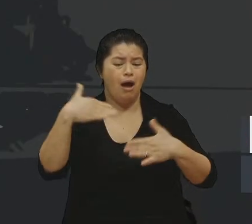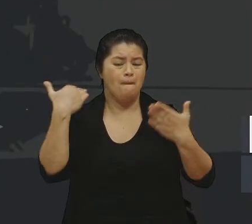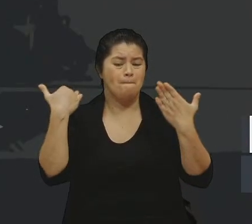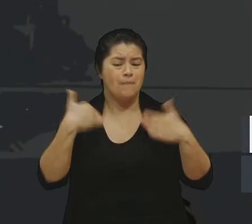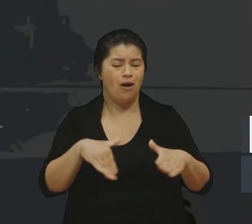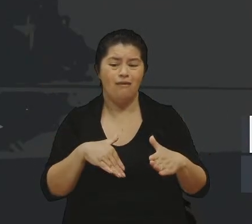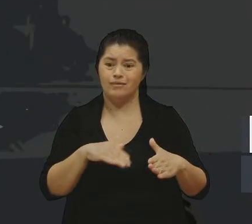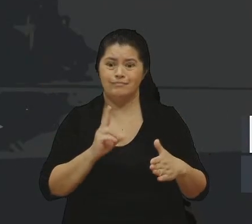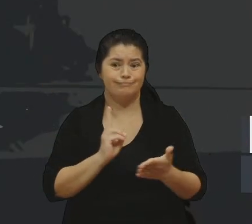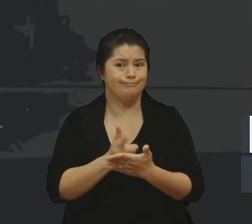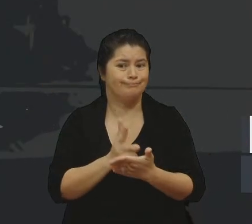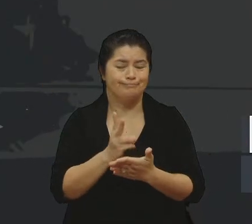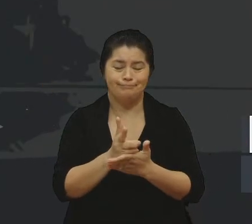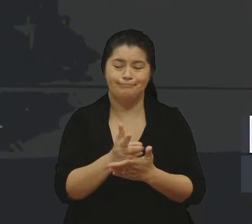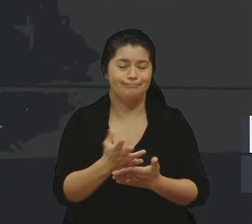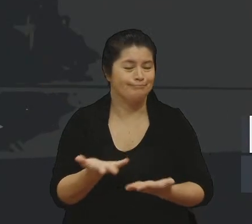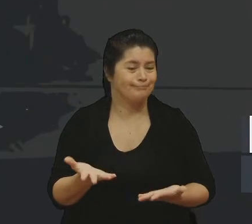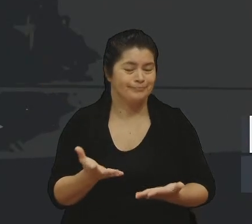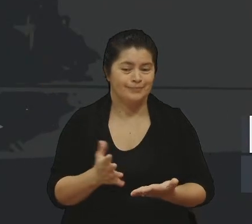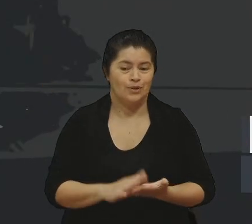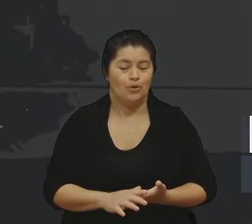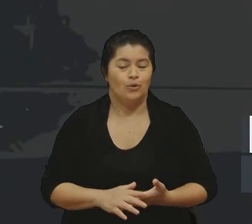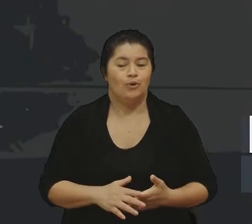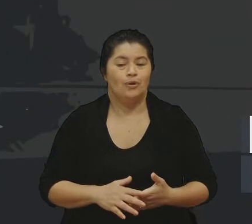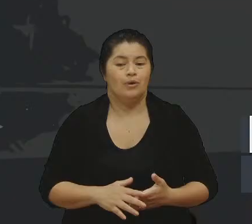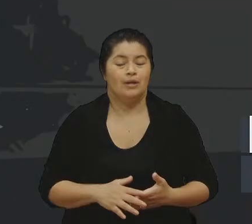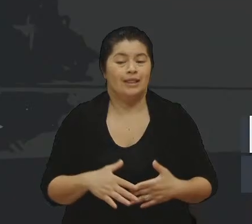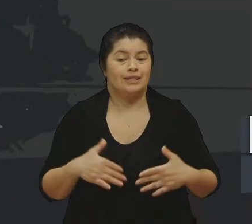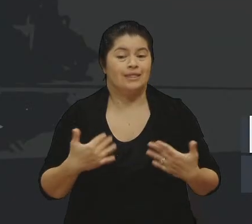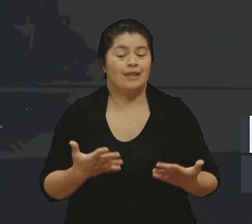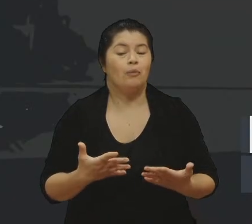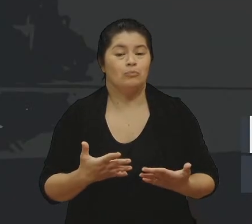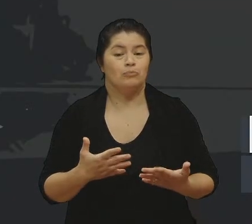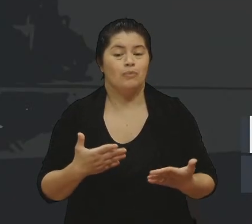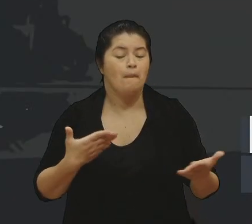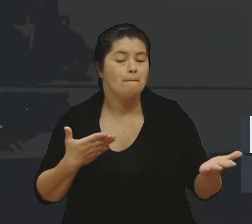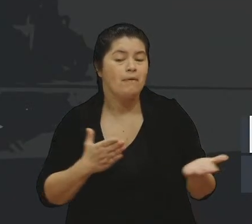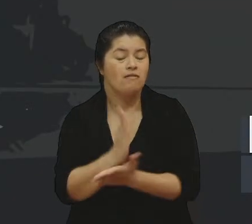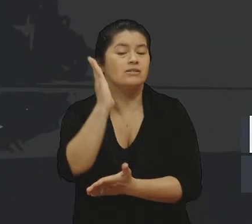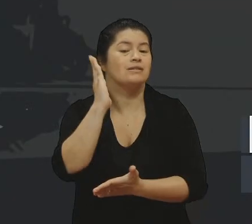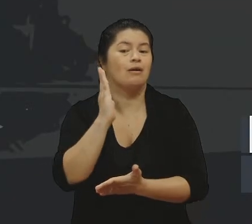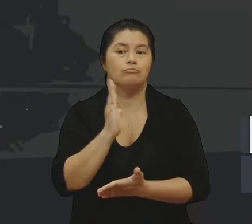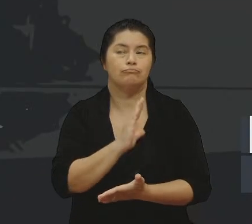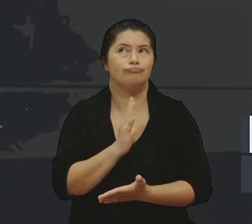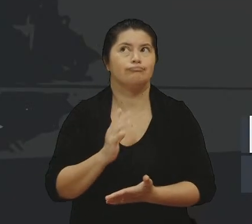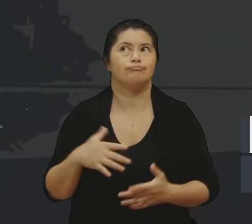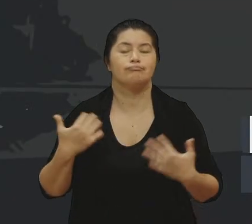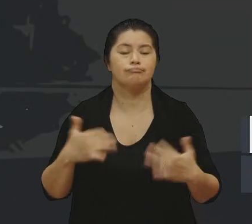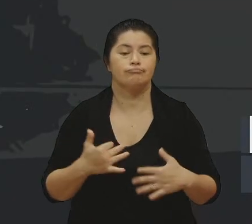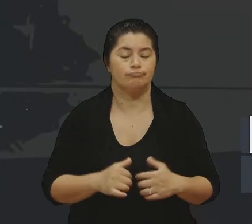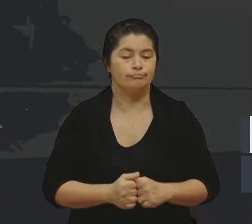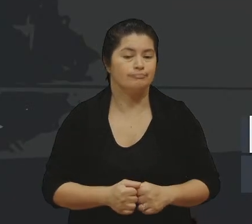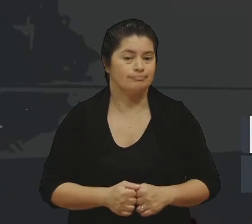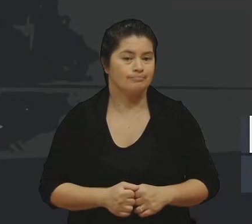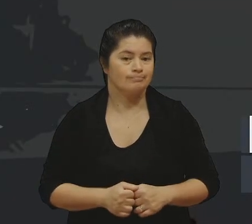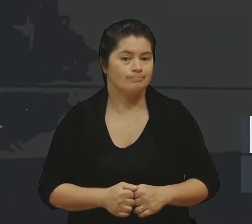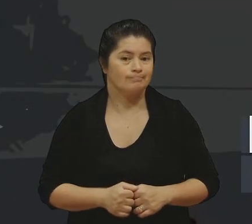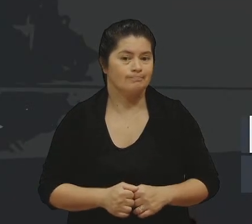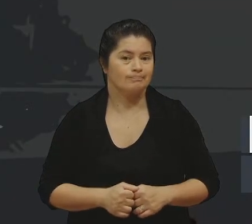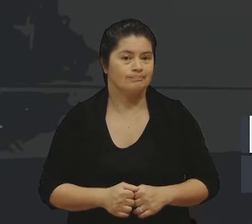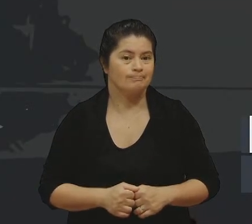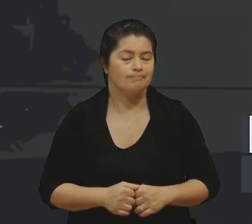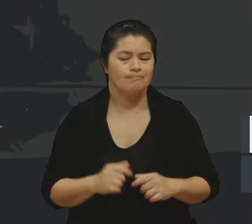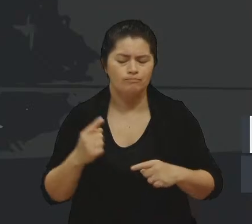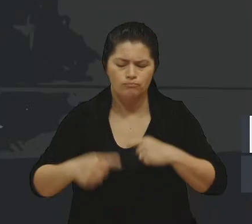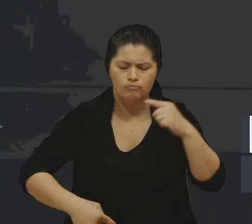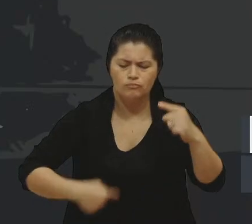gente, né? Então, assim, minha formação não é o que me defendia. O que me defendeu foi... Eu tive um repertório de vida que